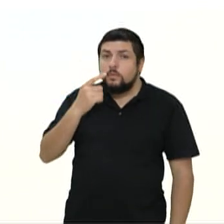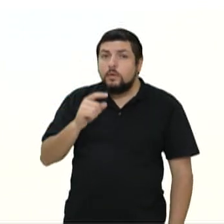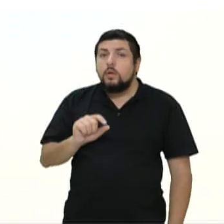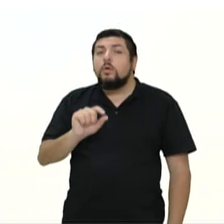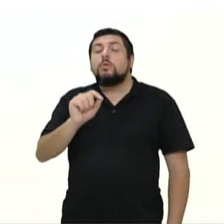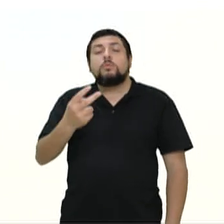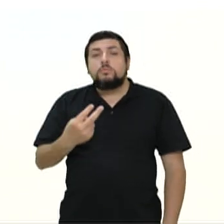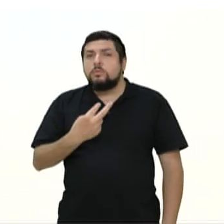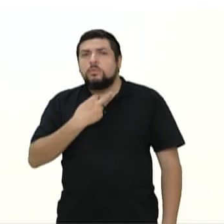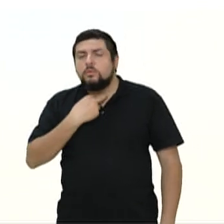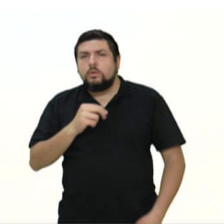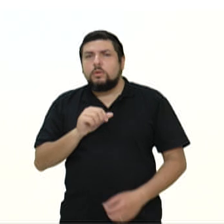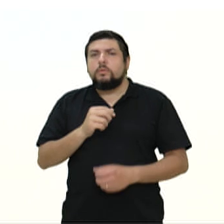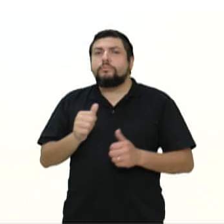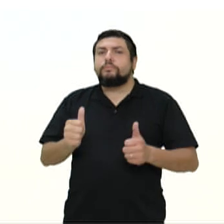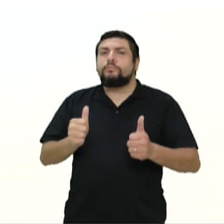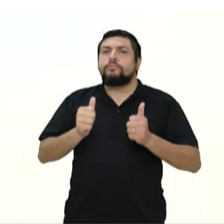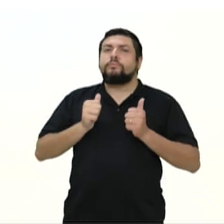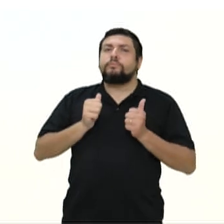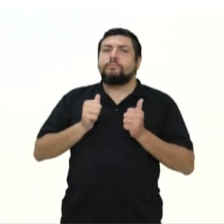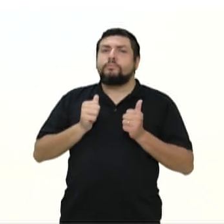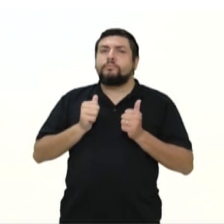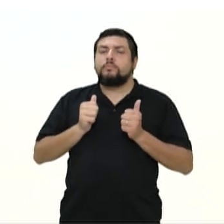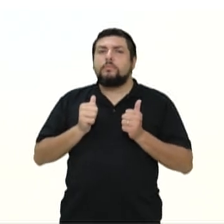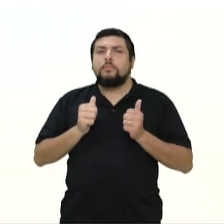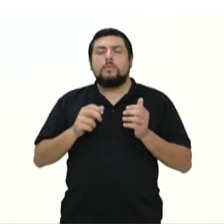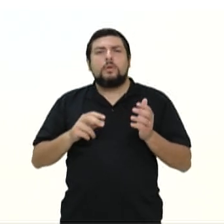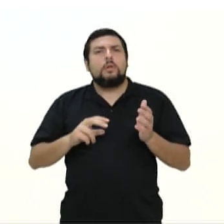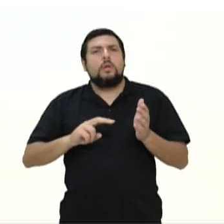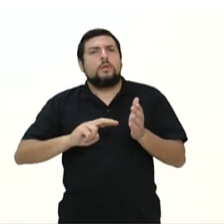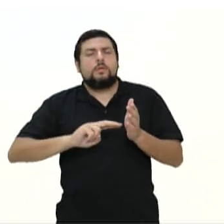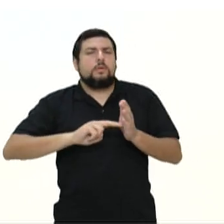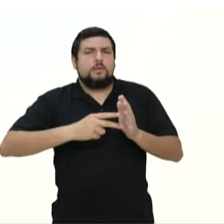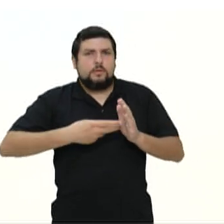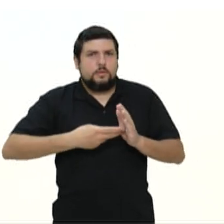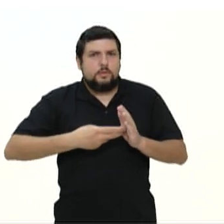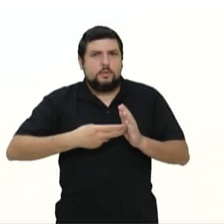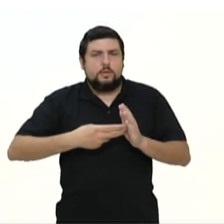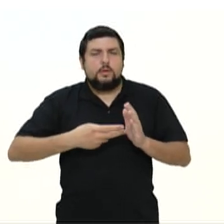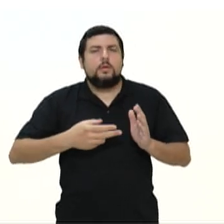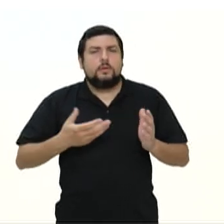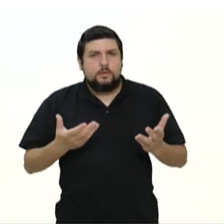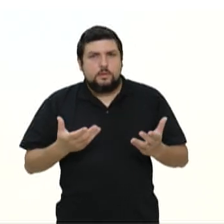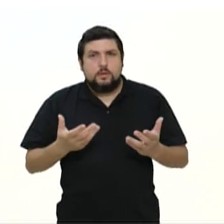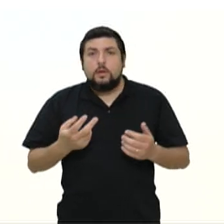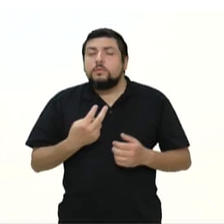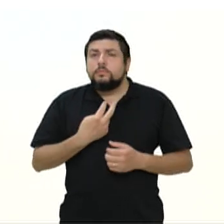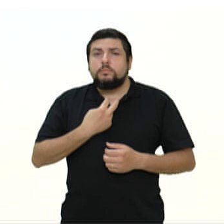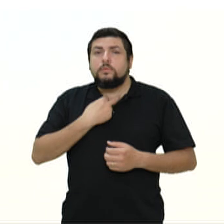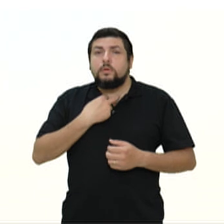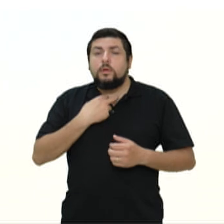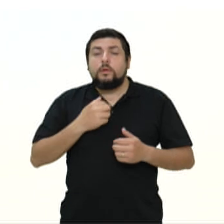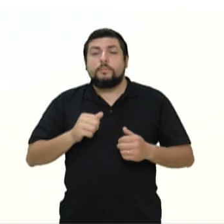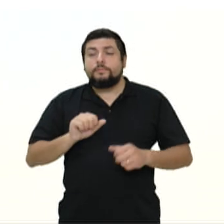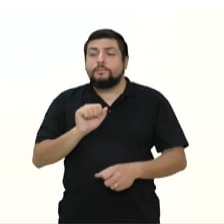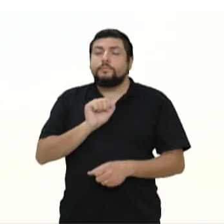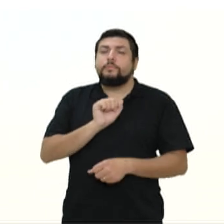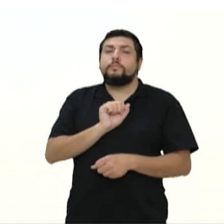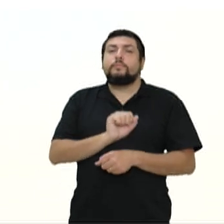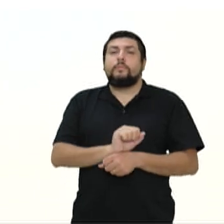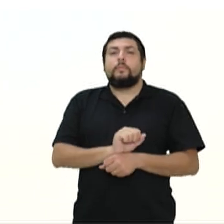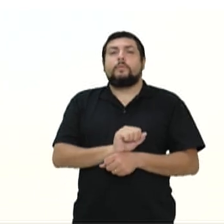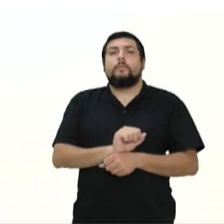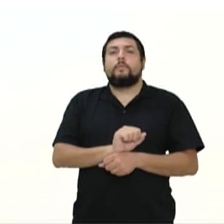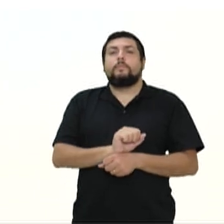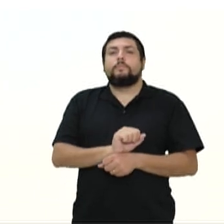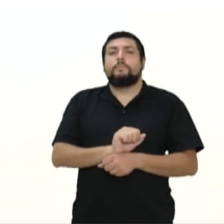Então, a inércia, na verdade, ele me traz a informação, o significado que não dá é para ficar